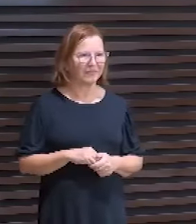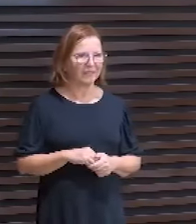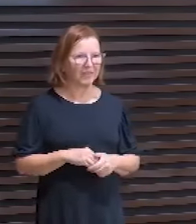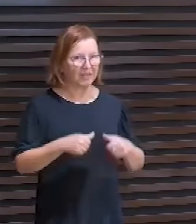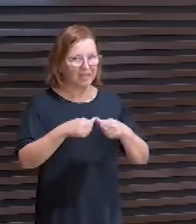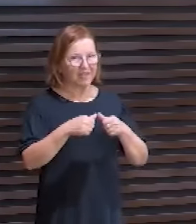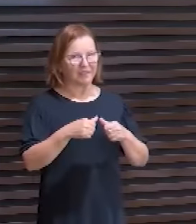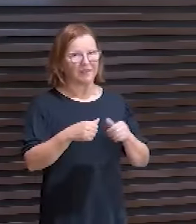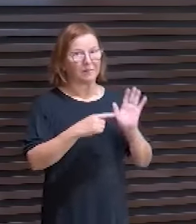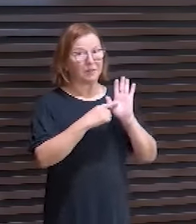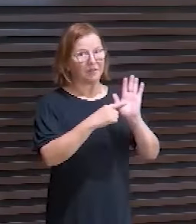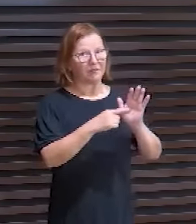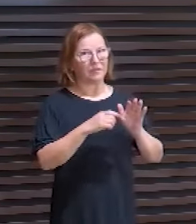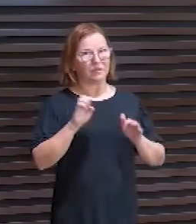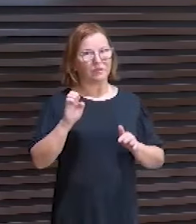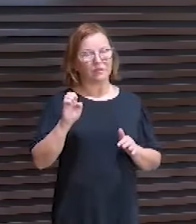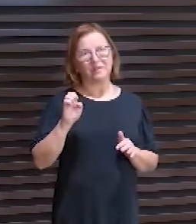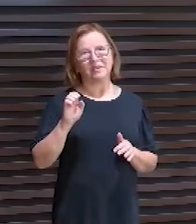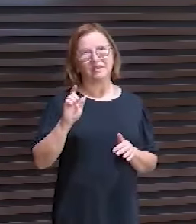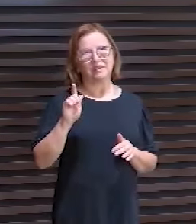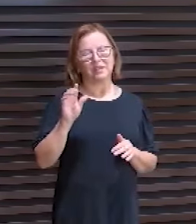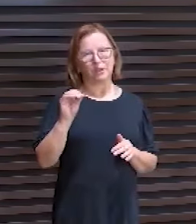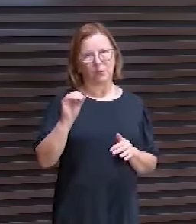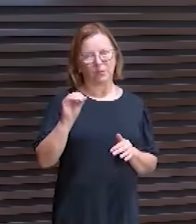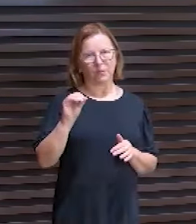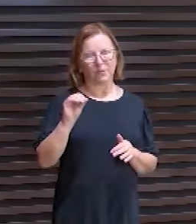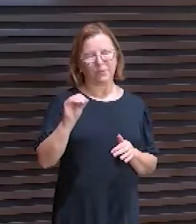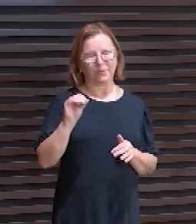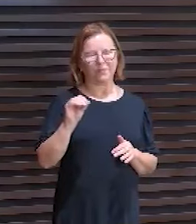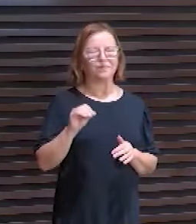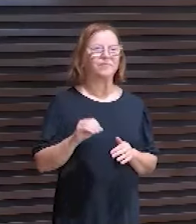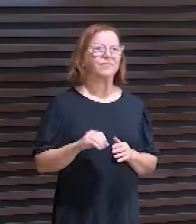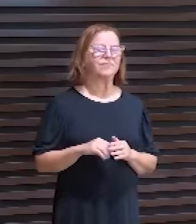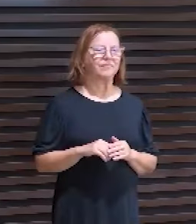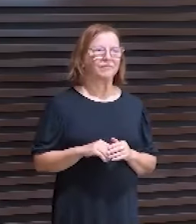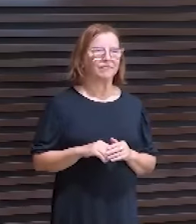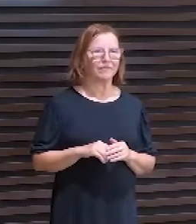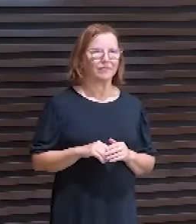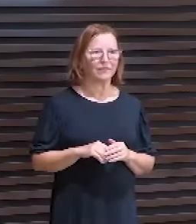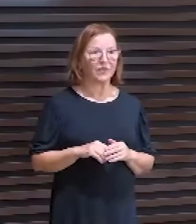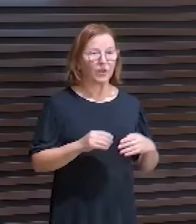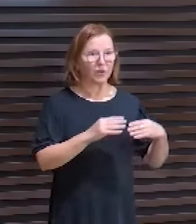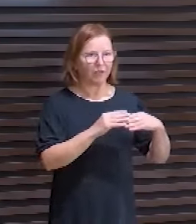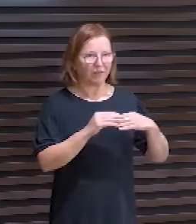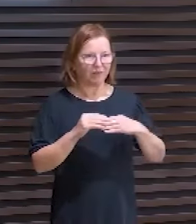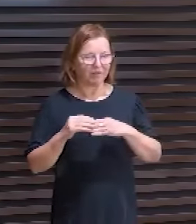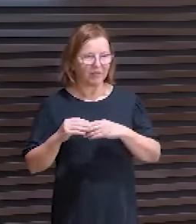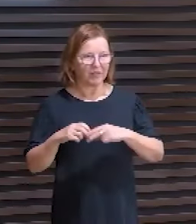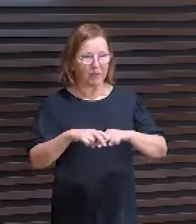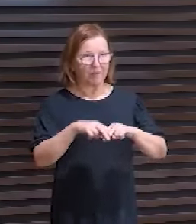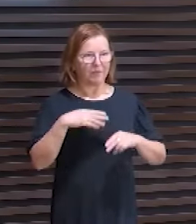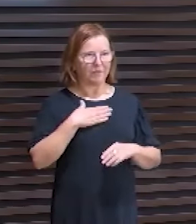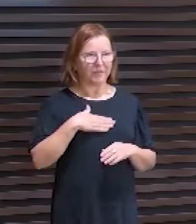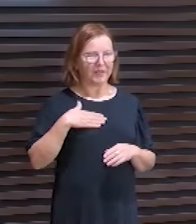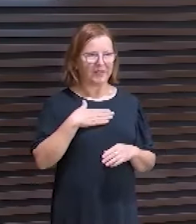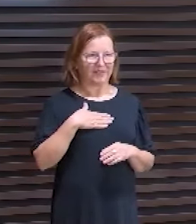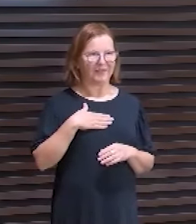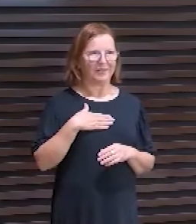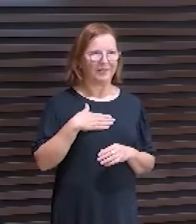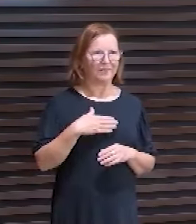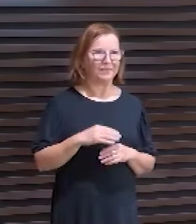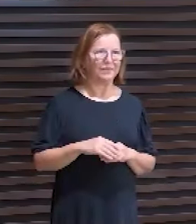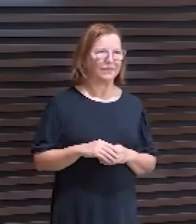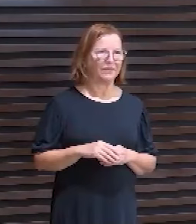manifestação do Ego que nós chamamos de egoísmo governado pelo prazer da carne